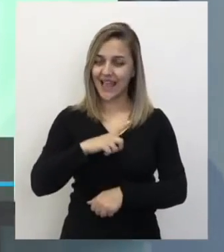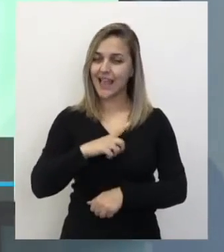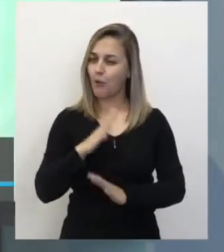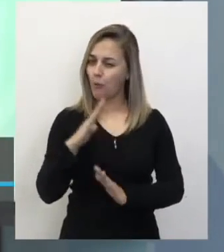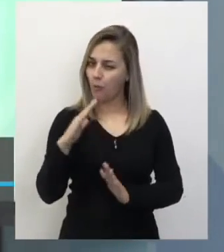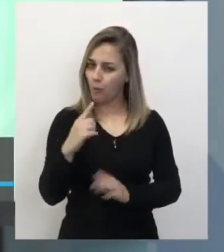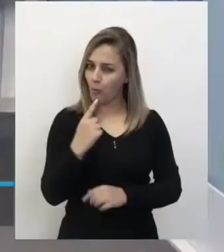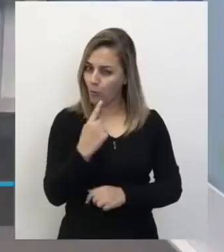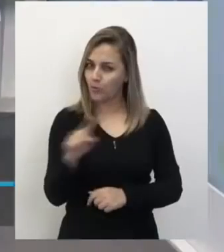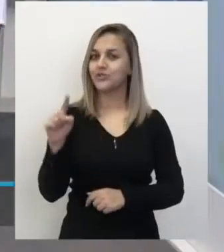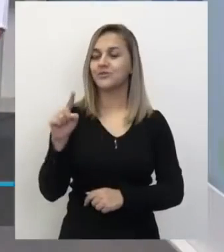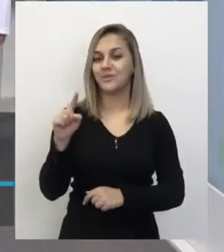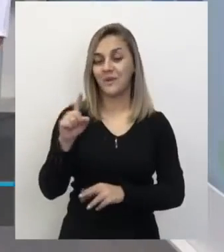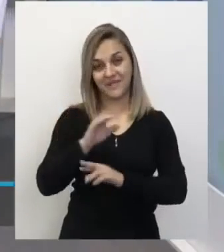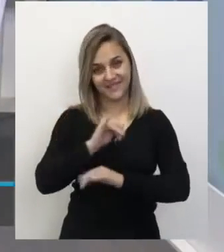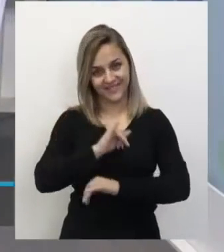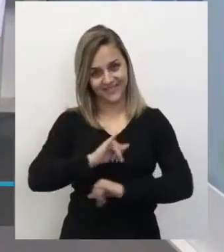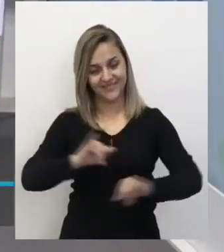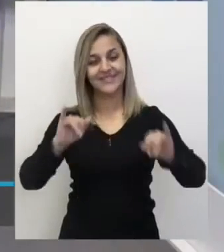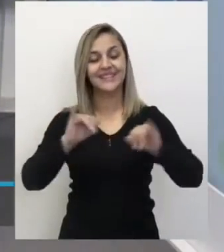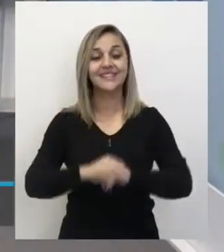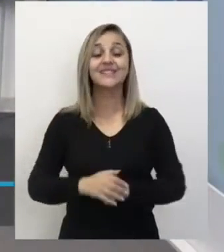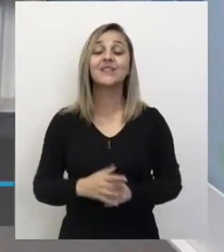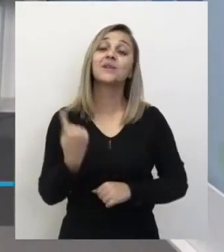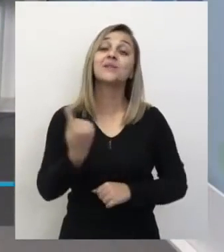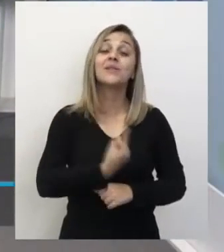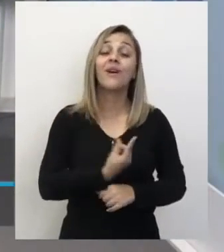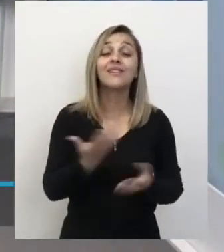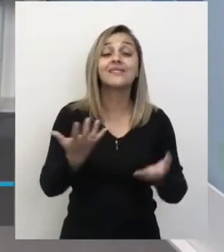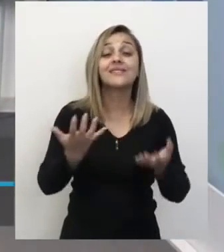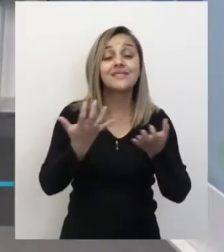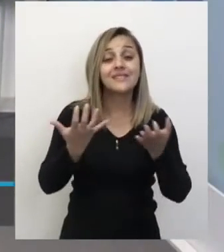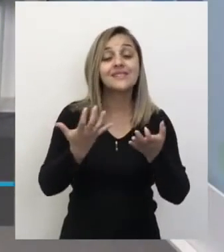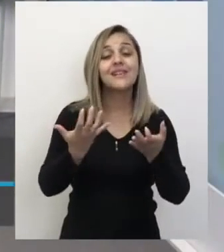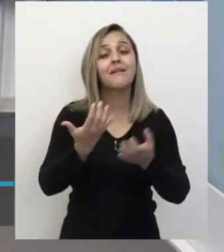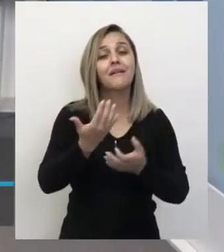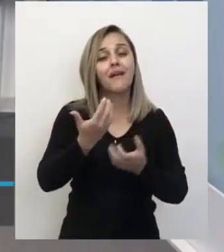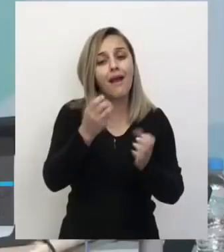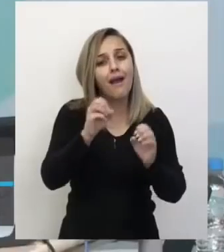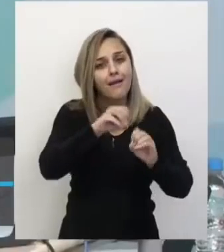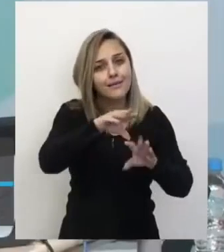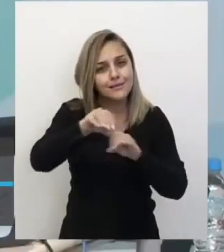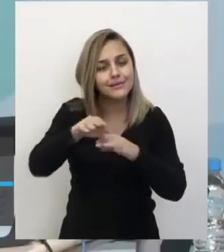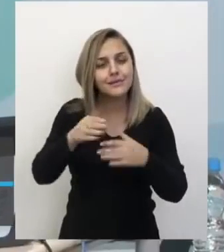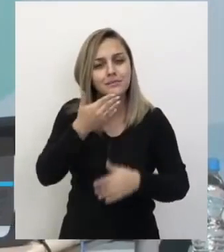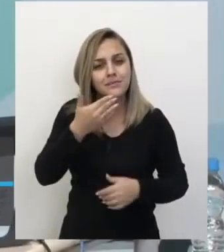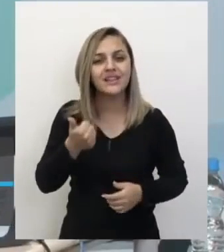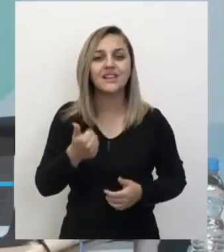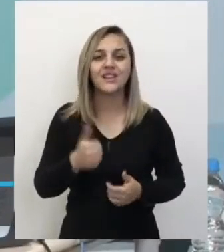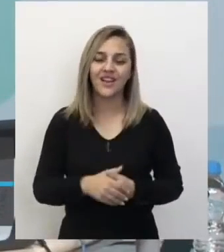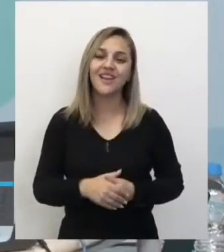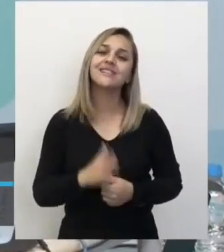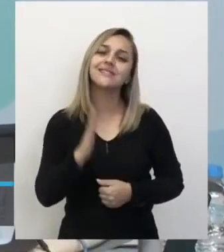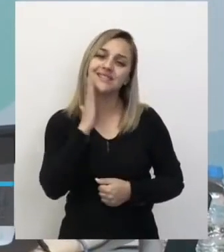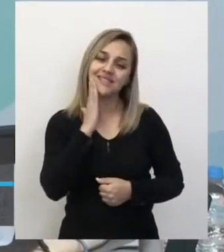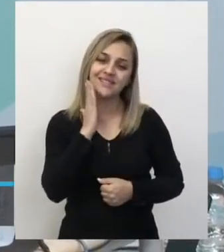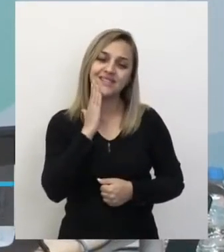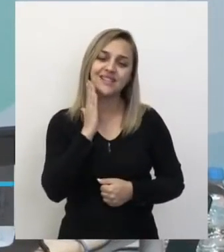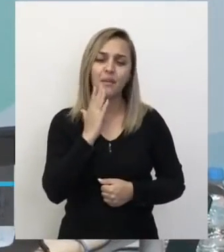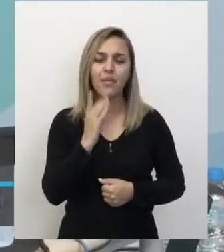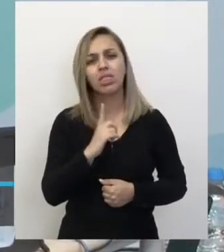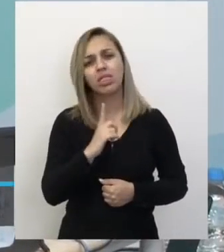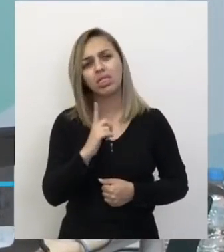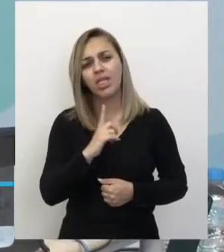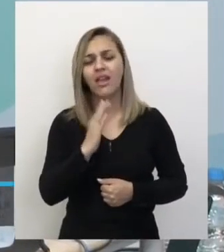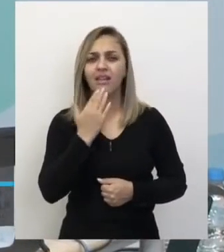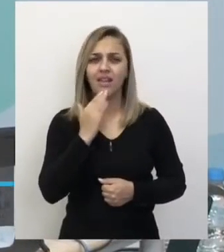para vocês. A gente espera sempre fazer o melhor e poder fazer uma parceirada legal, mas a gente sabe que é susceptível a falhas, enfim,